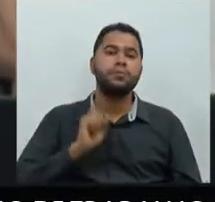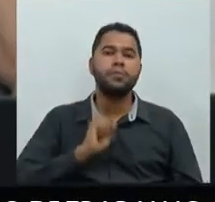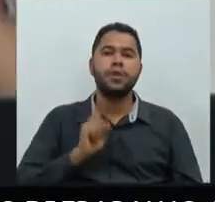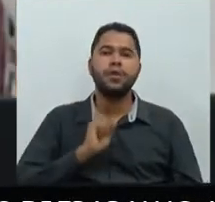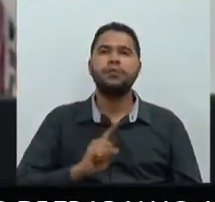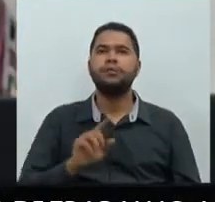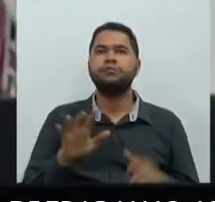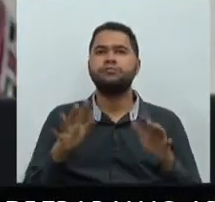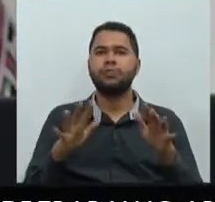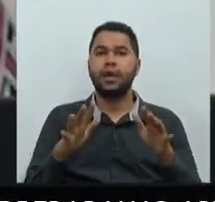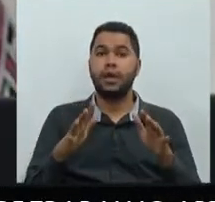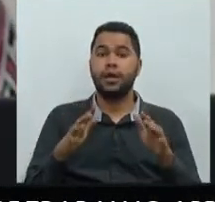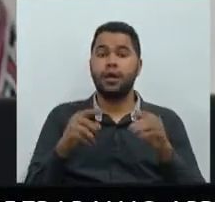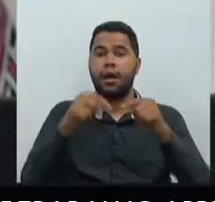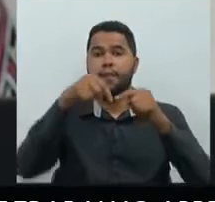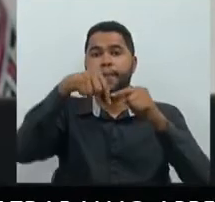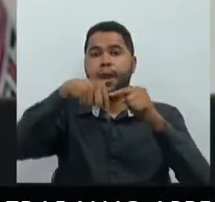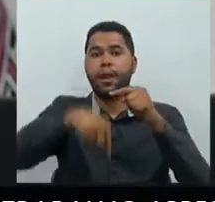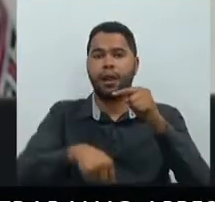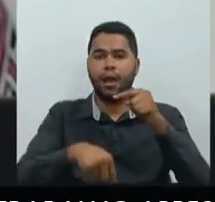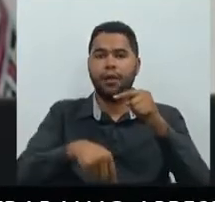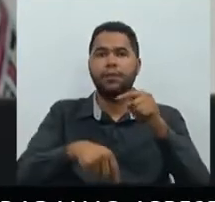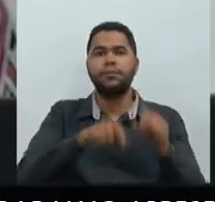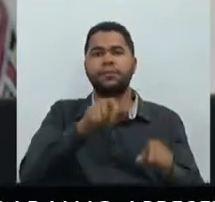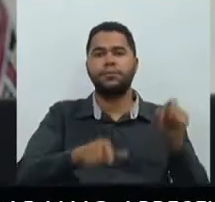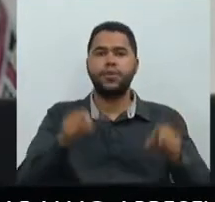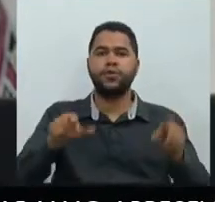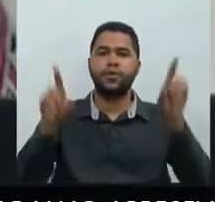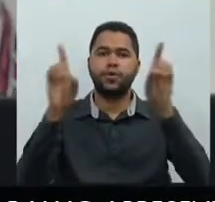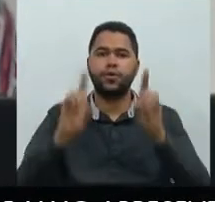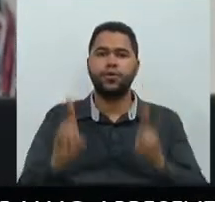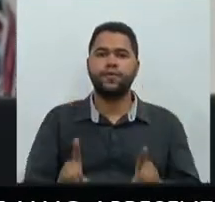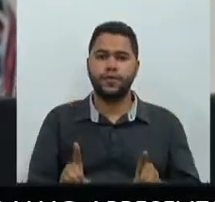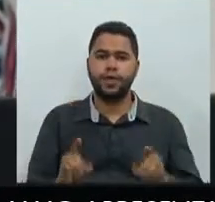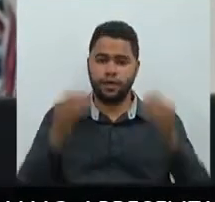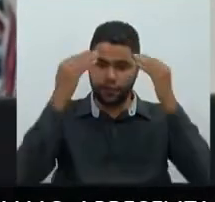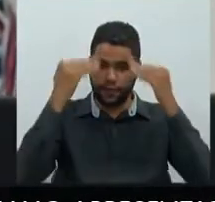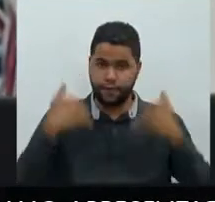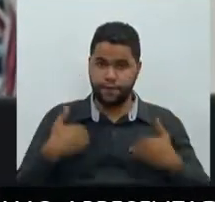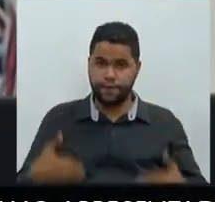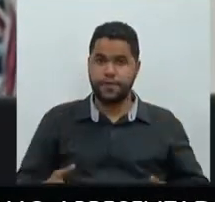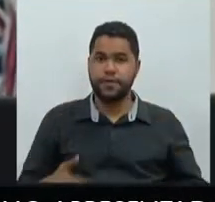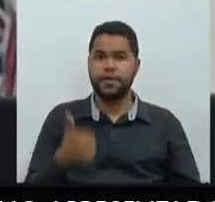maiores saldos negativos, está o de pessoas com deficiência física.